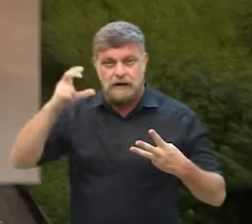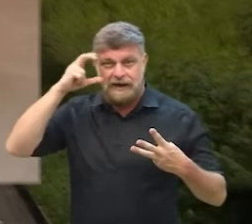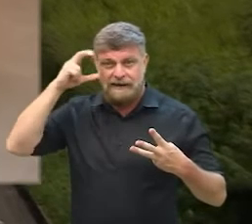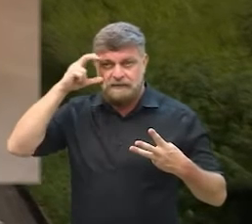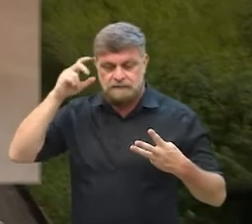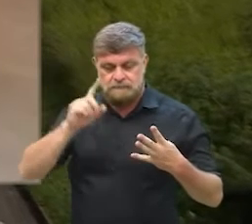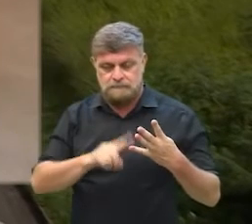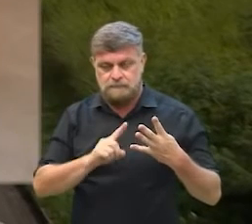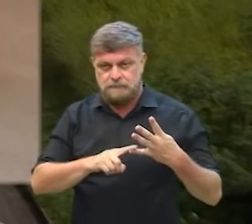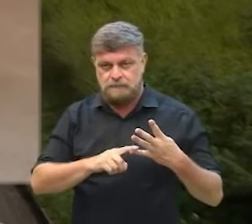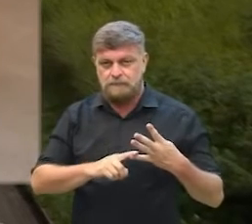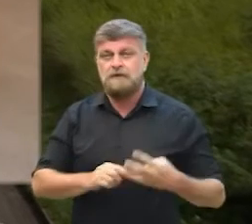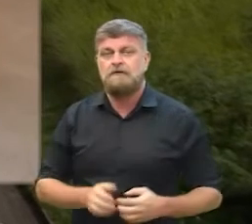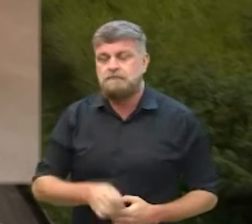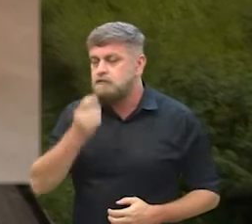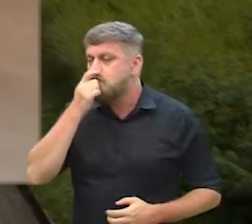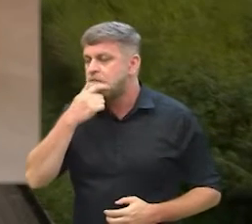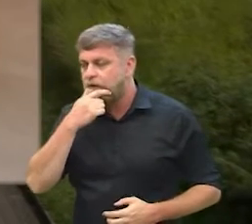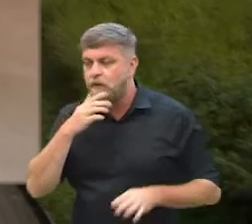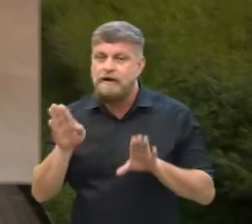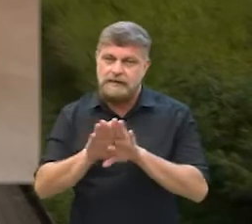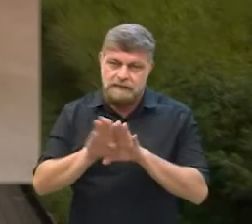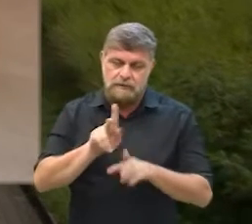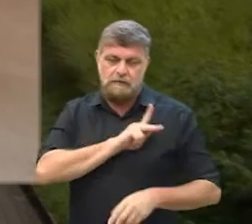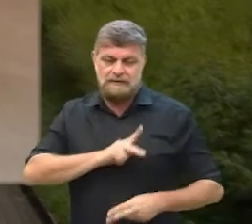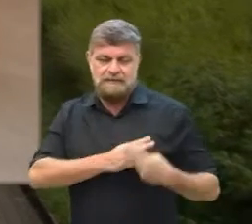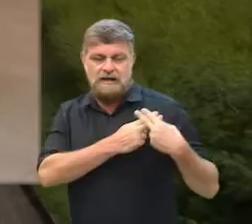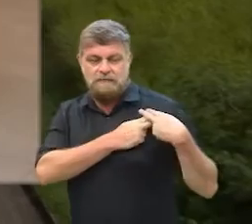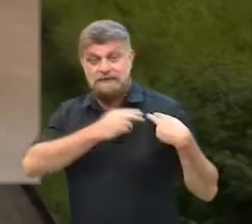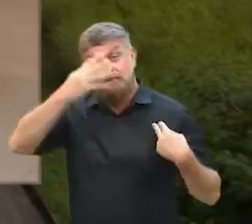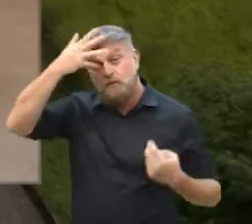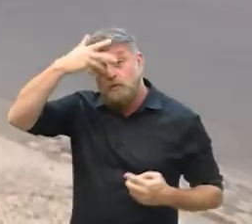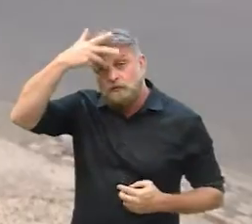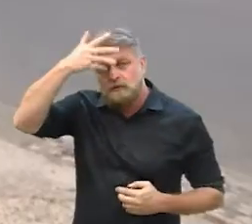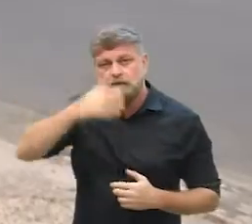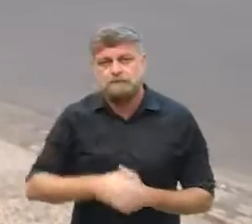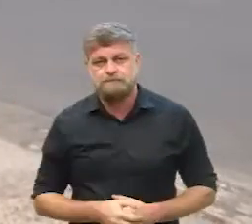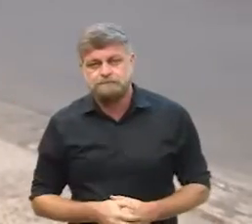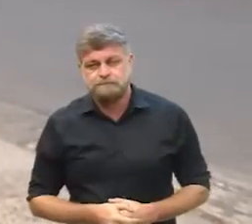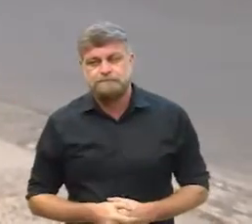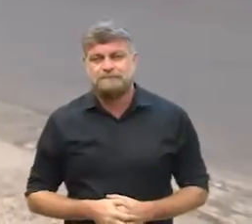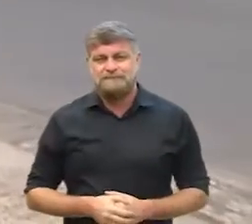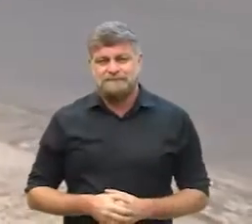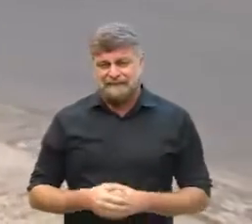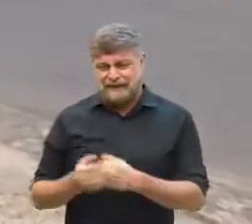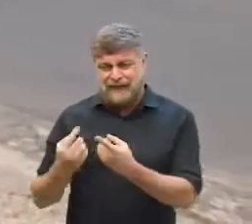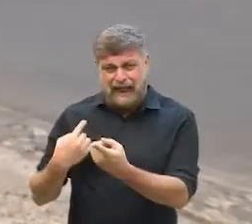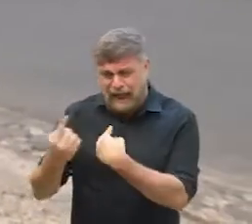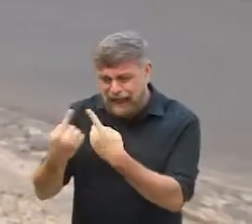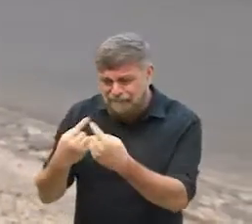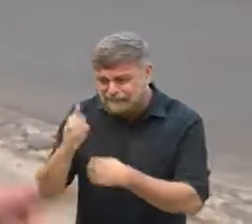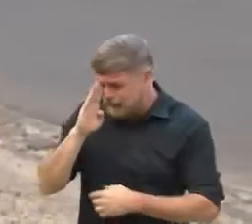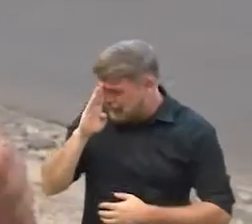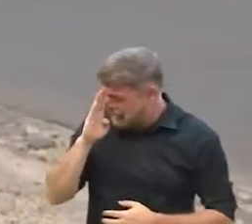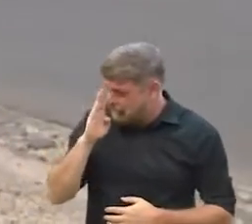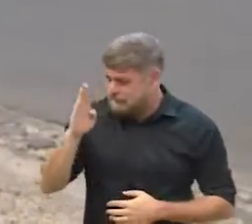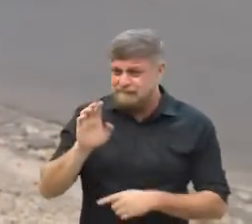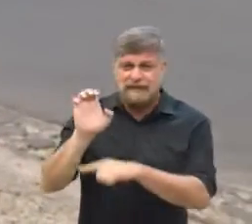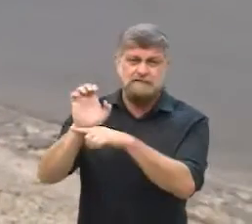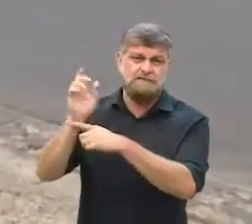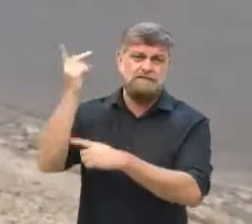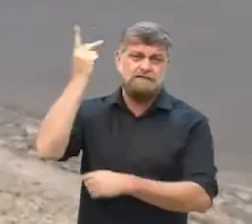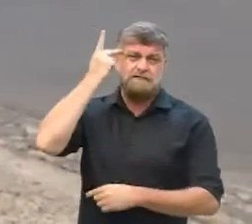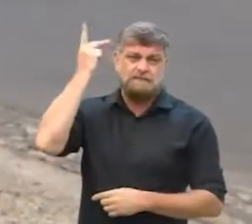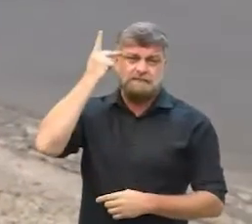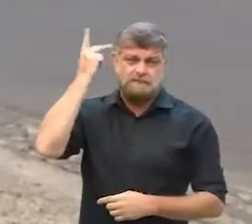Carlinhos Camelô e Marrom Cunha, além do presidente Rodrigo da Farmadic. A rodovia Santos Dumont é uma das principais rodovias do estado de